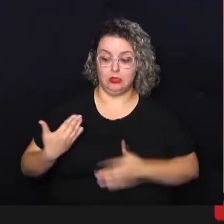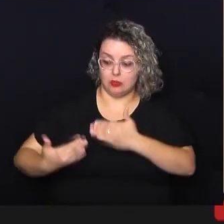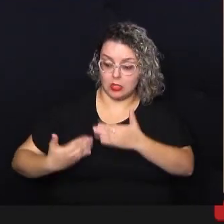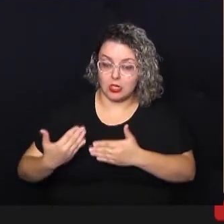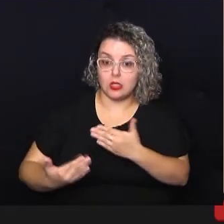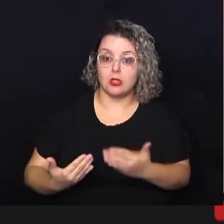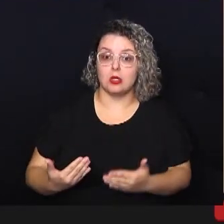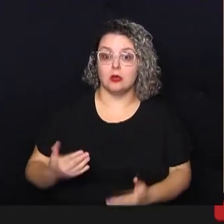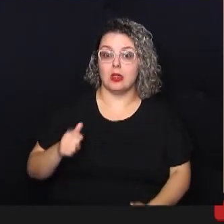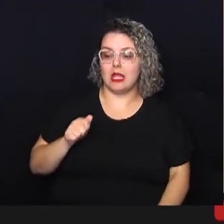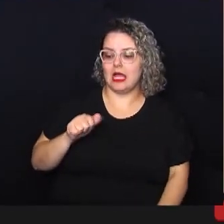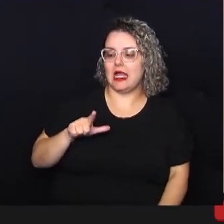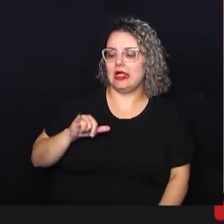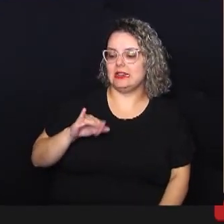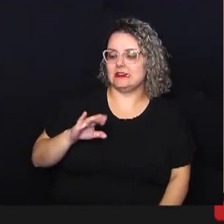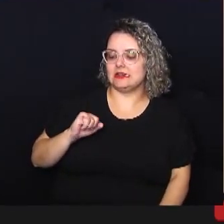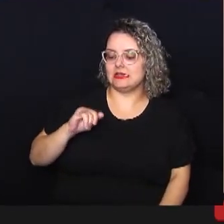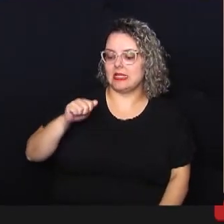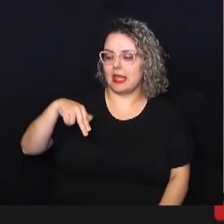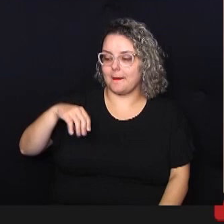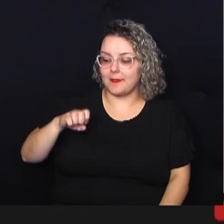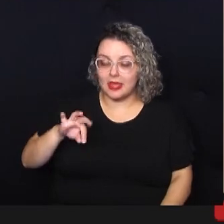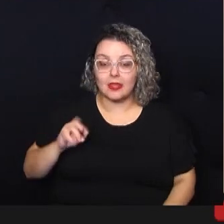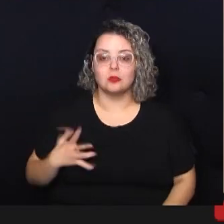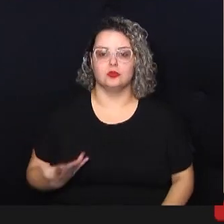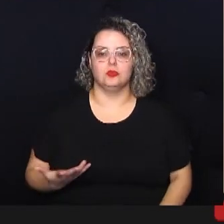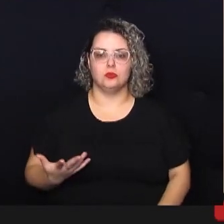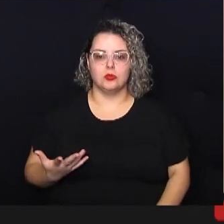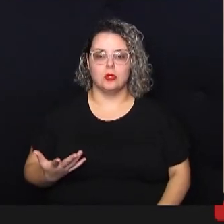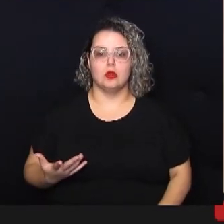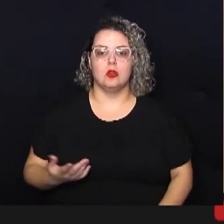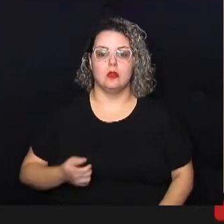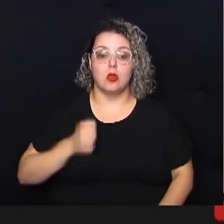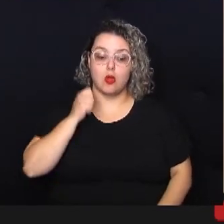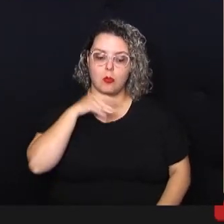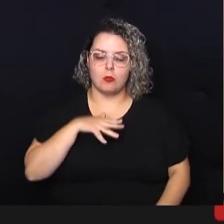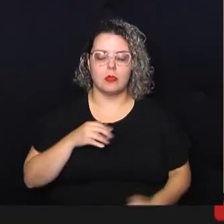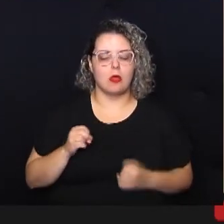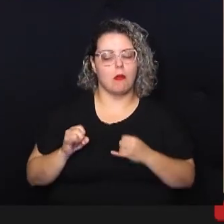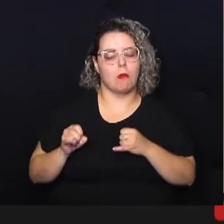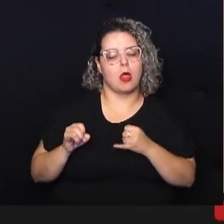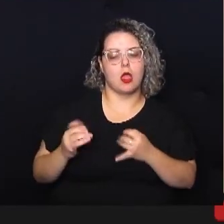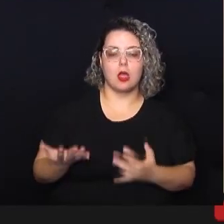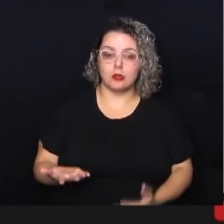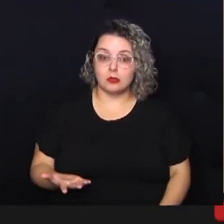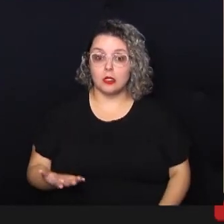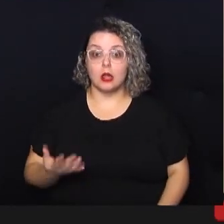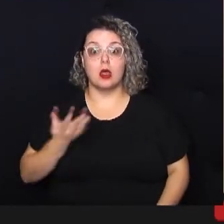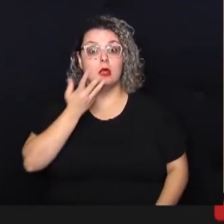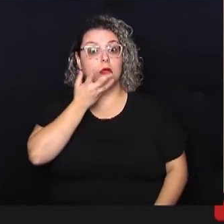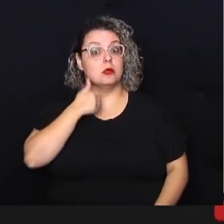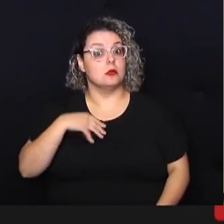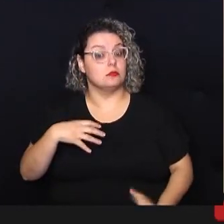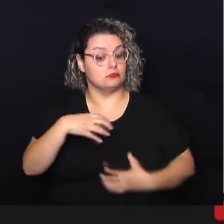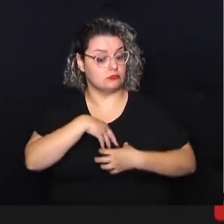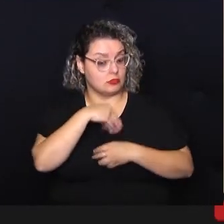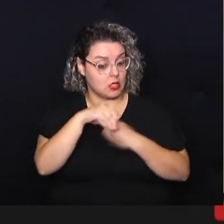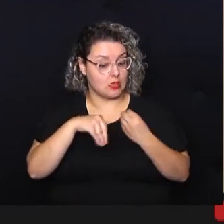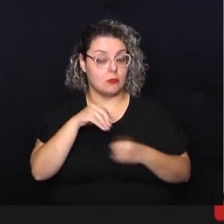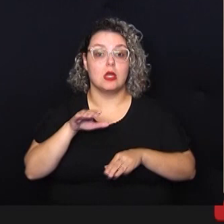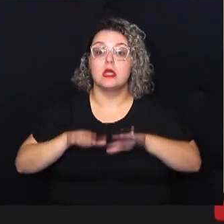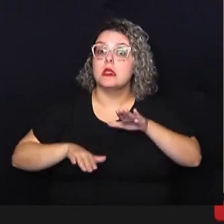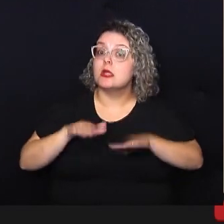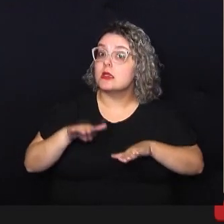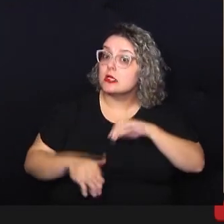chama aliciamento, né? Essa conquista do abusador com a criança. A criança se envolve emocionalmente e muitas